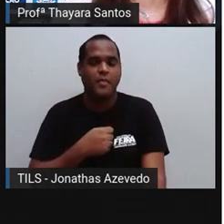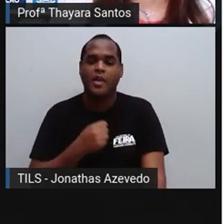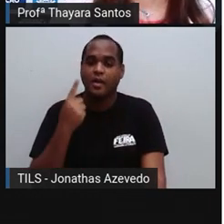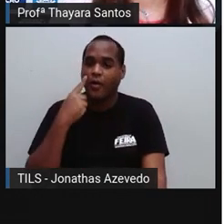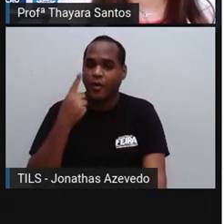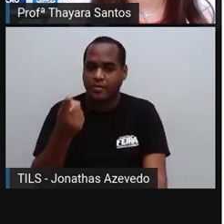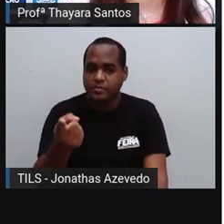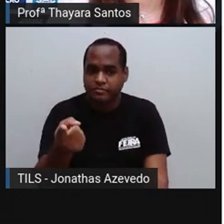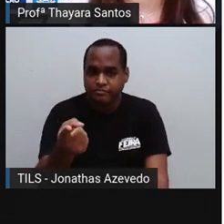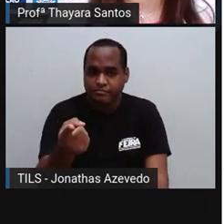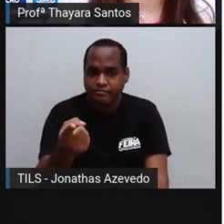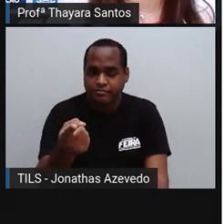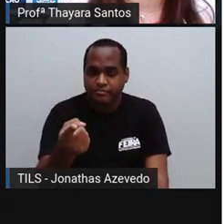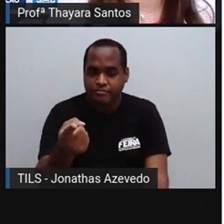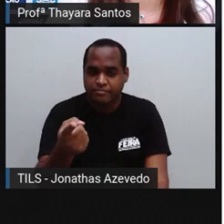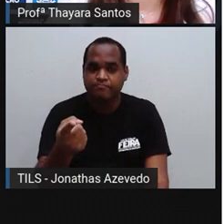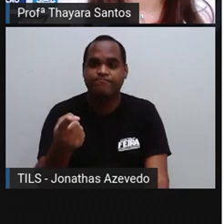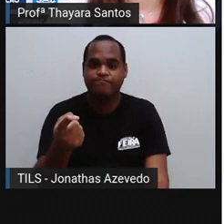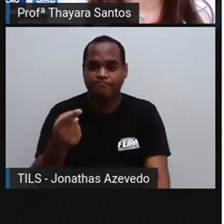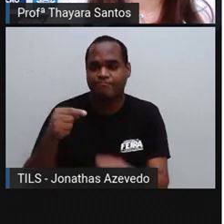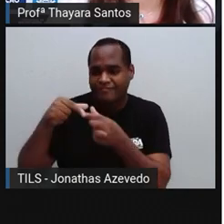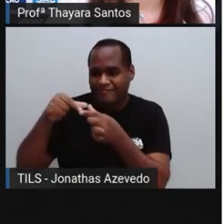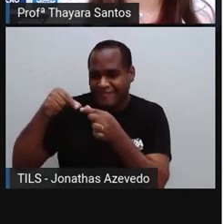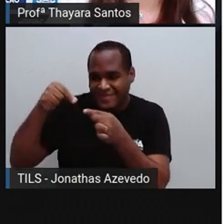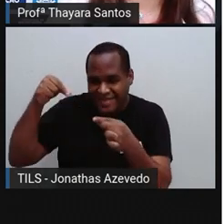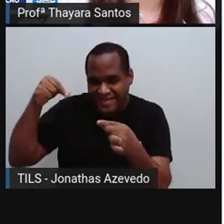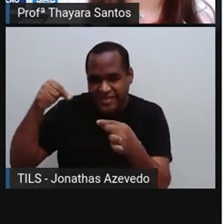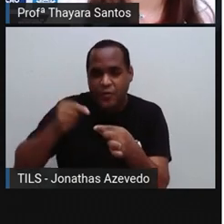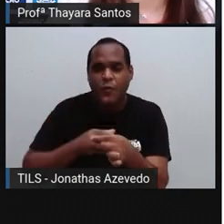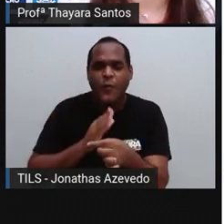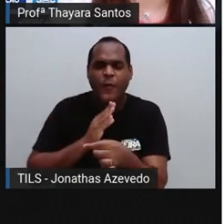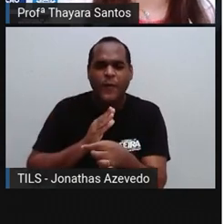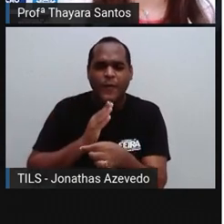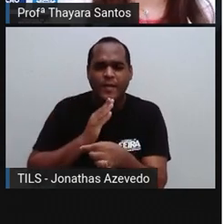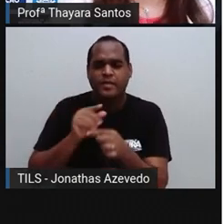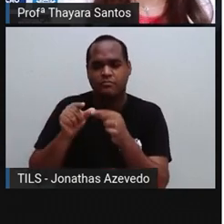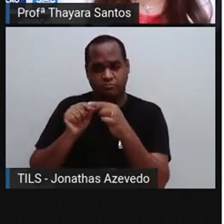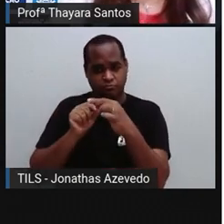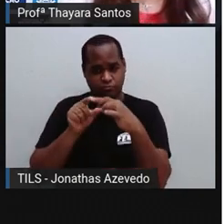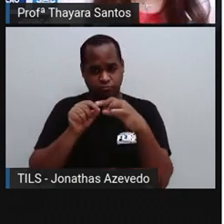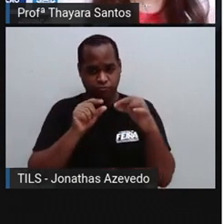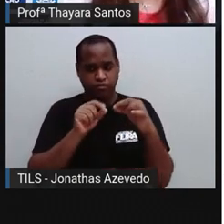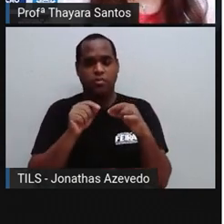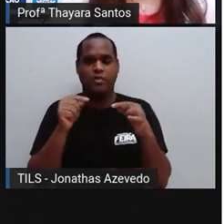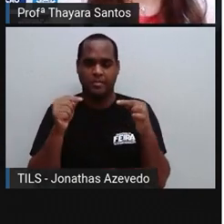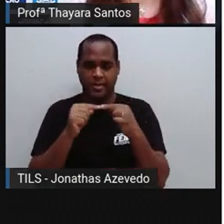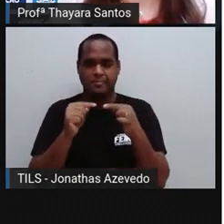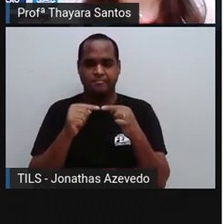Aqui está os brotos secos dessa planta aqui, que é a cannabis sativa.